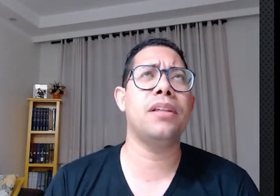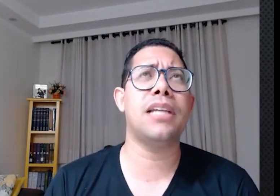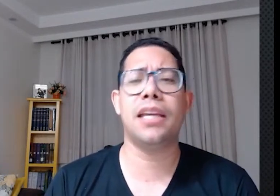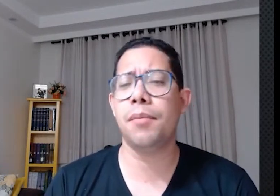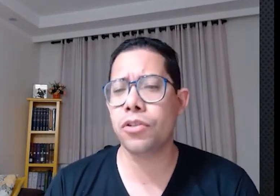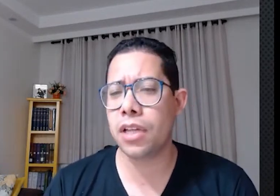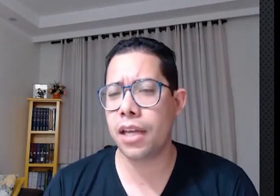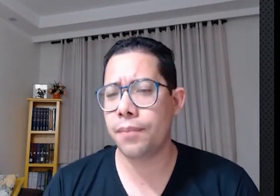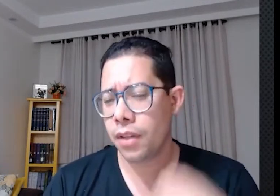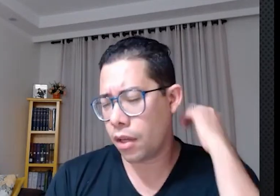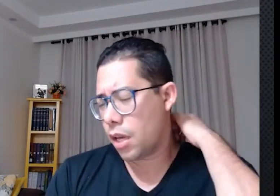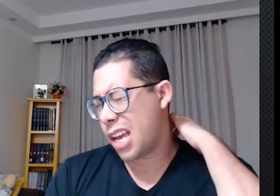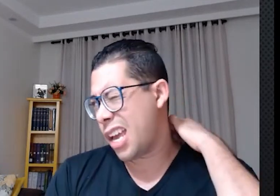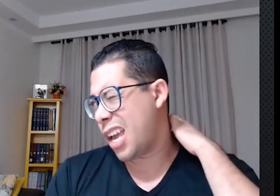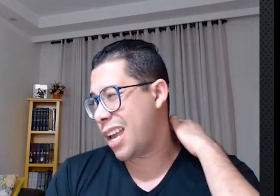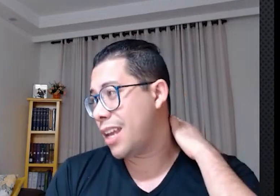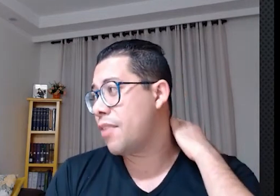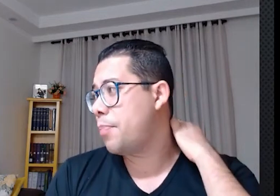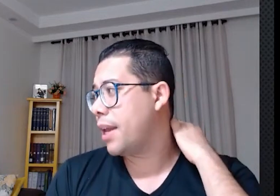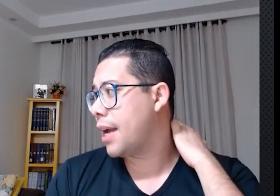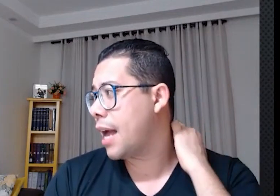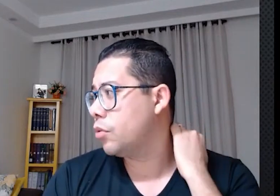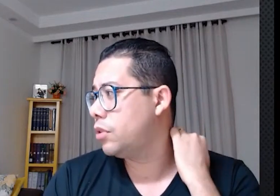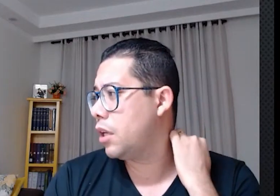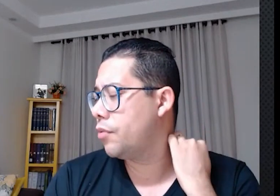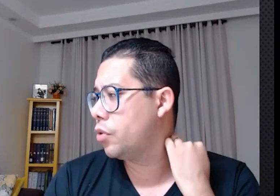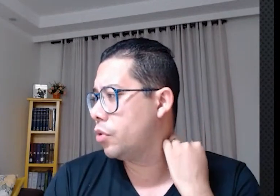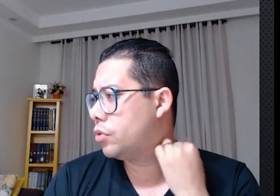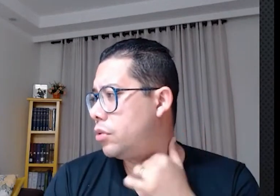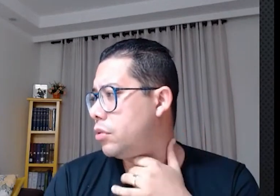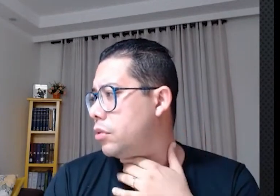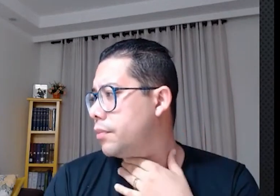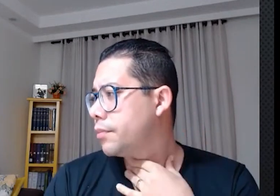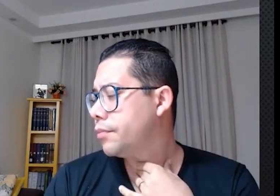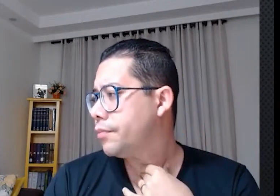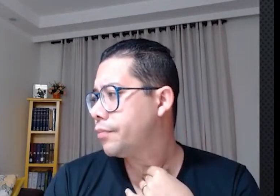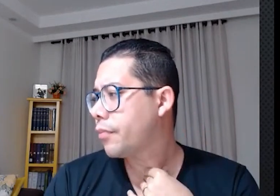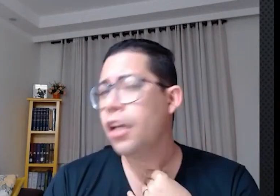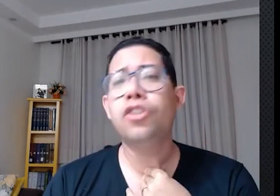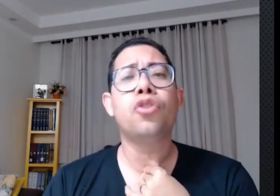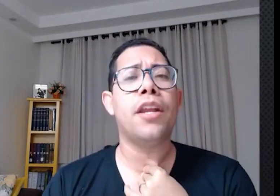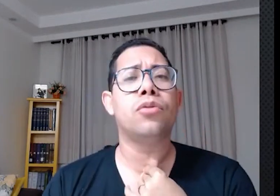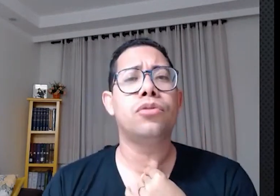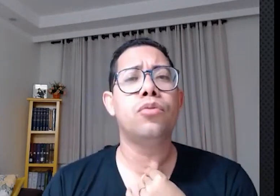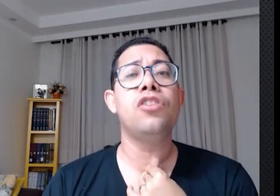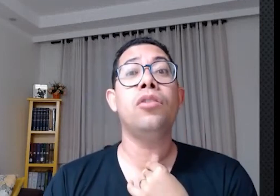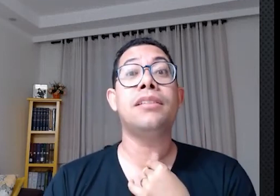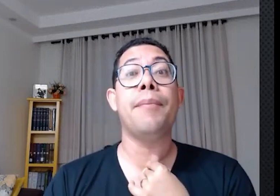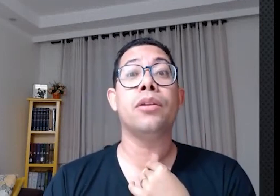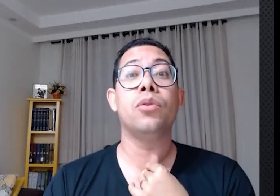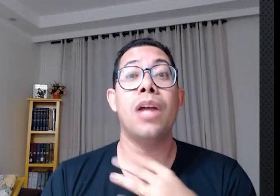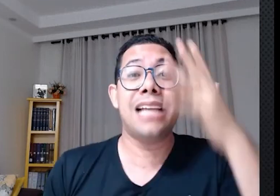vamos pensar aqui, me ajuda aí. Ele vai pregar nos livros históricos do